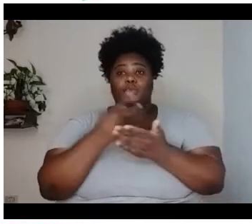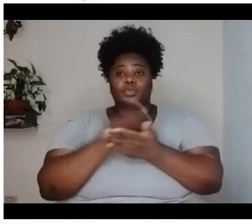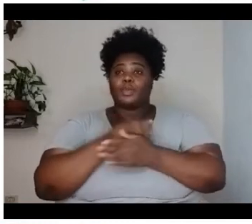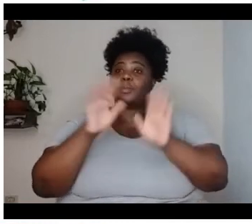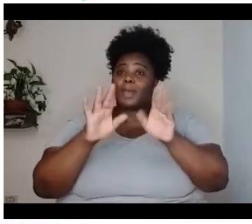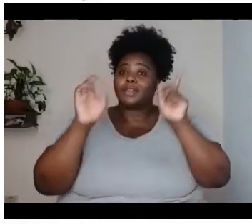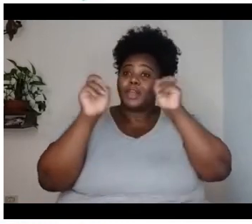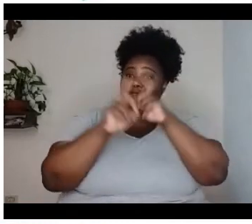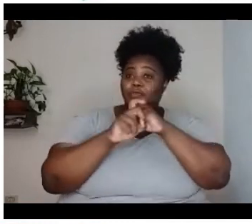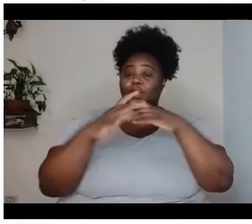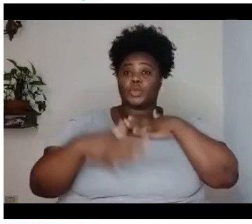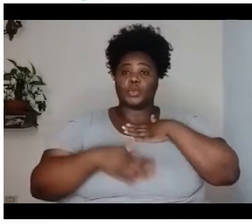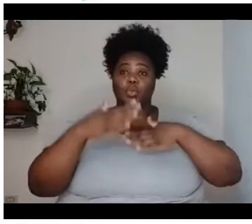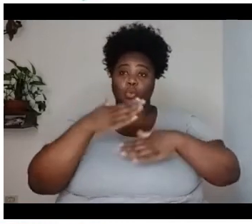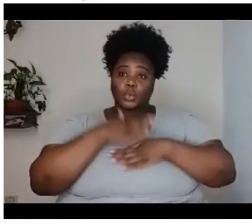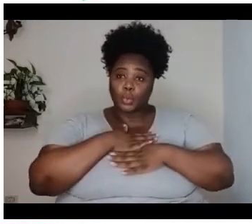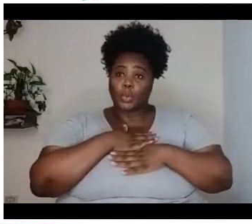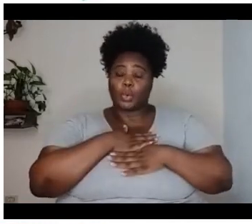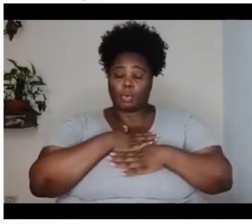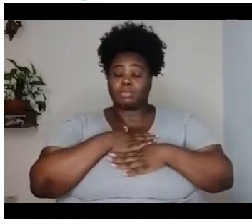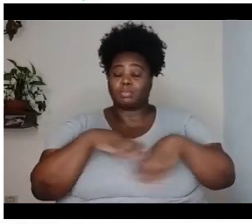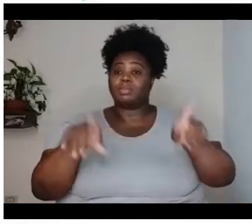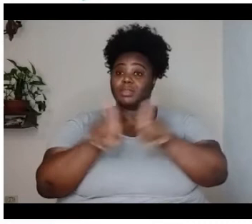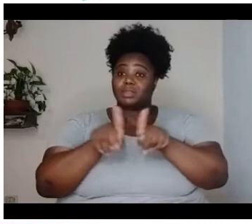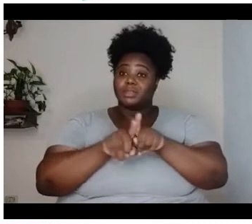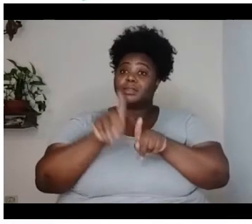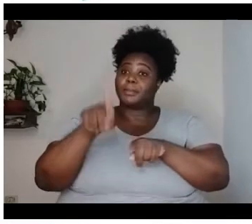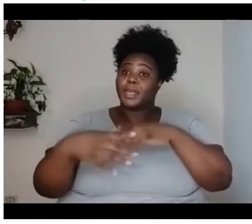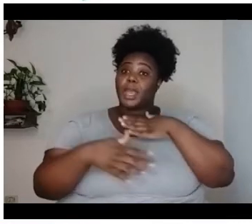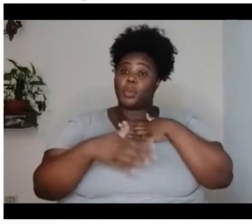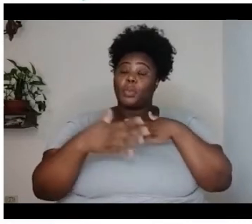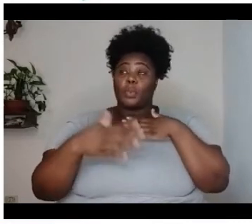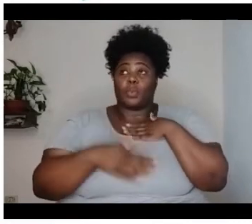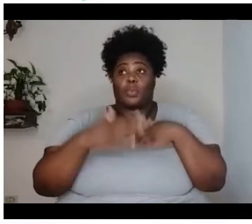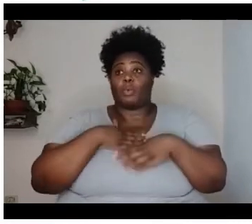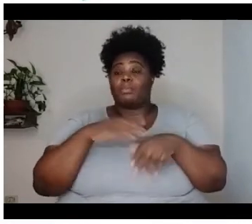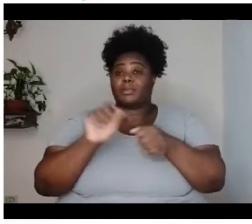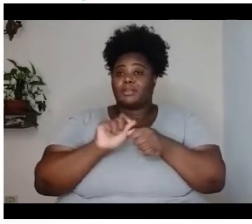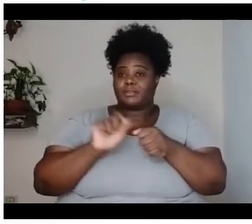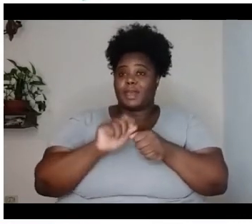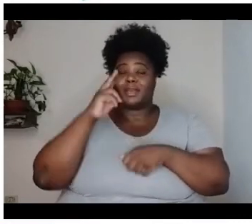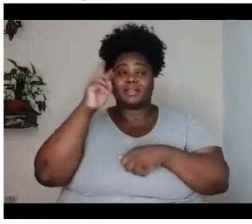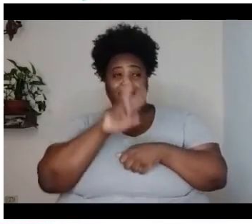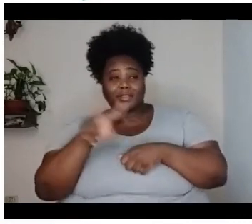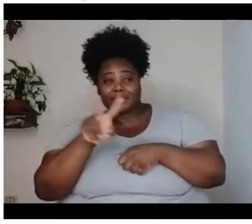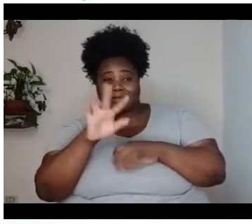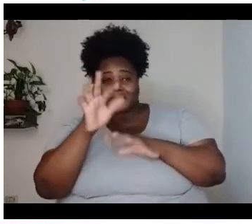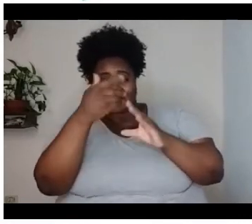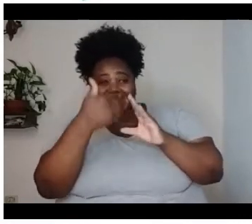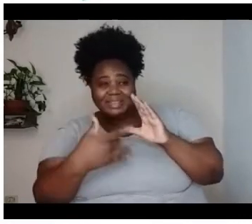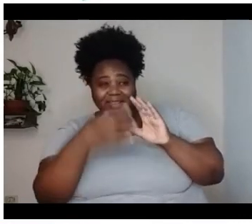né? Desse corpo presente que também é um corpo que produz, né? Que é a produtora, que olha os detalhes,